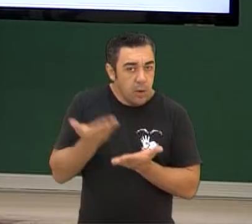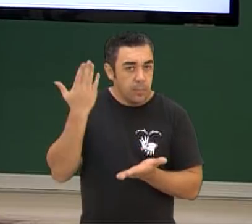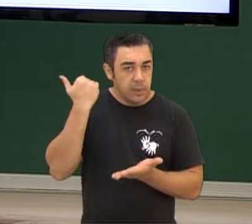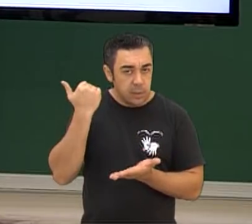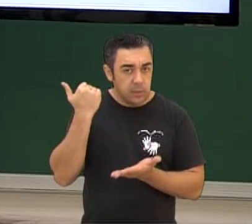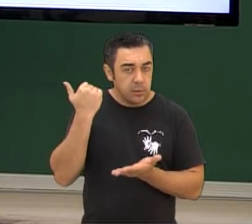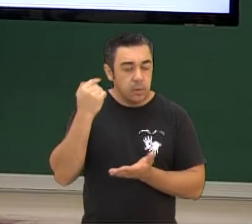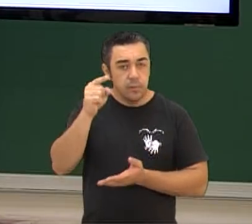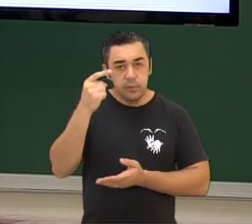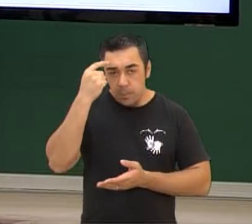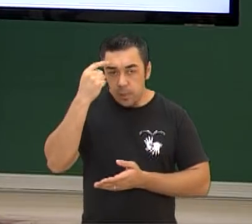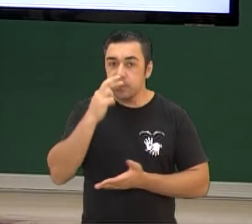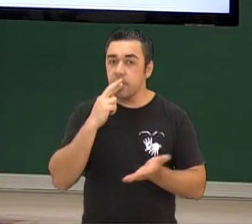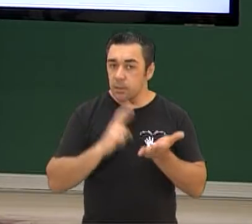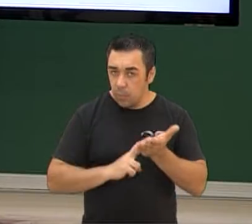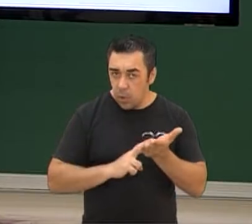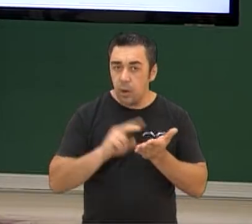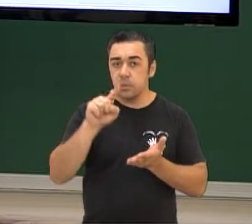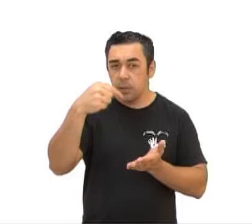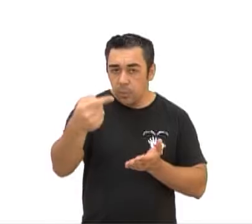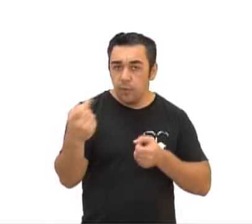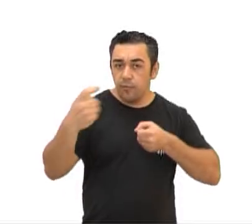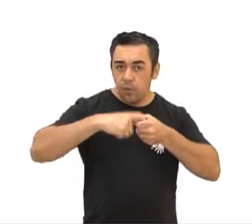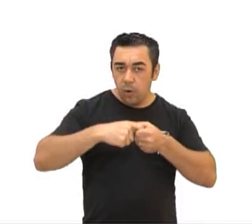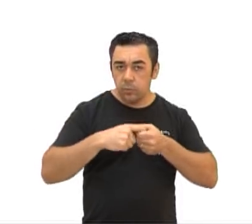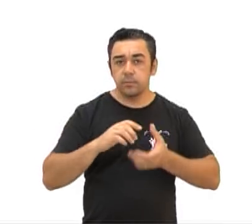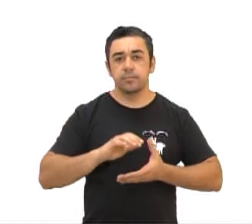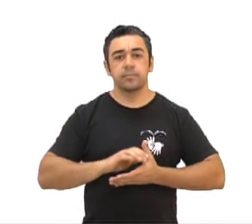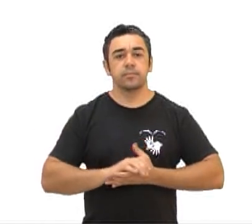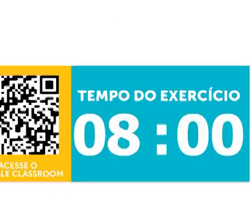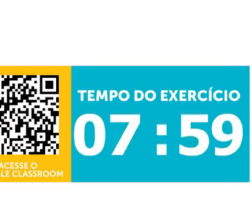passadas, pensa numa resposta e depois a gente volta.